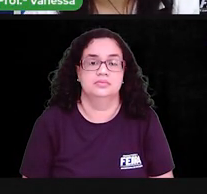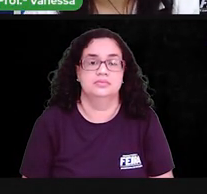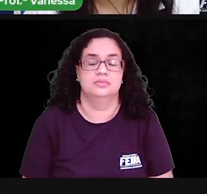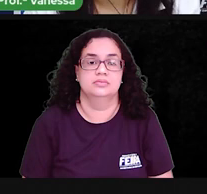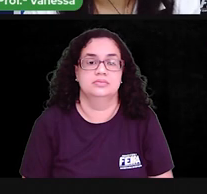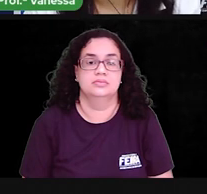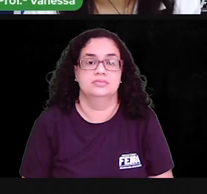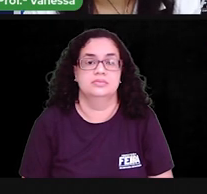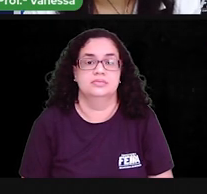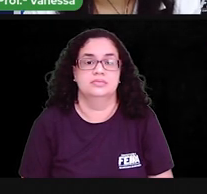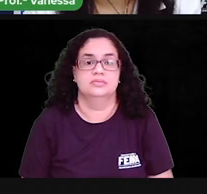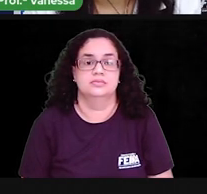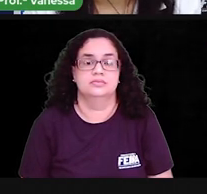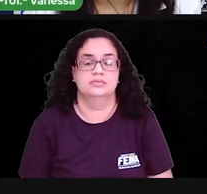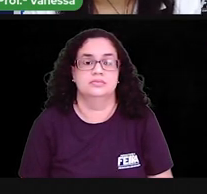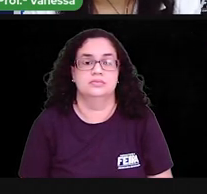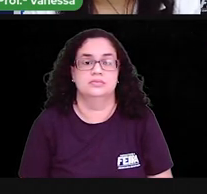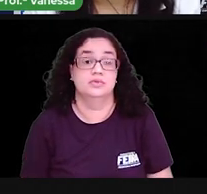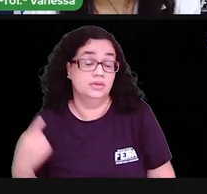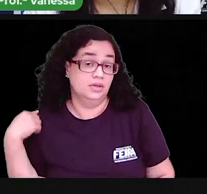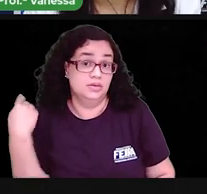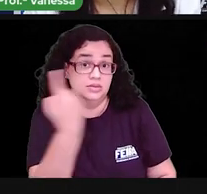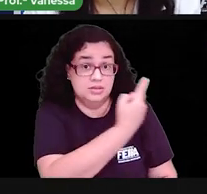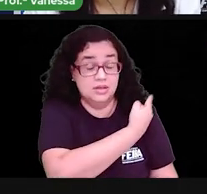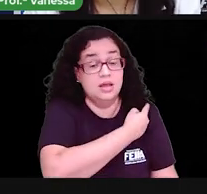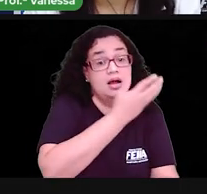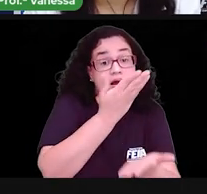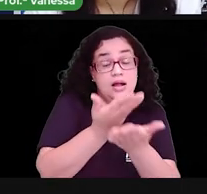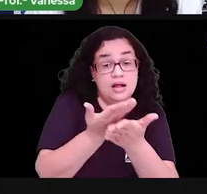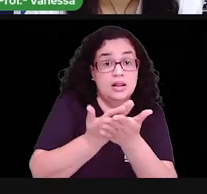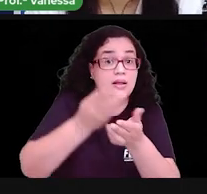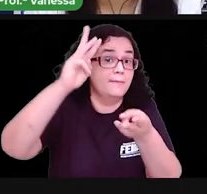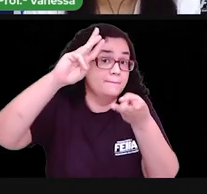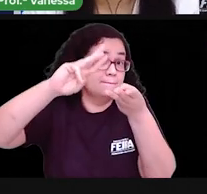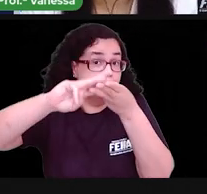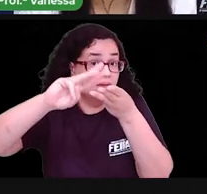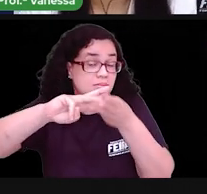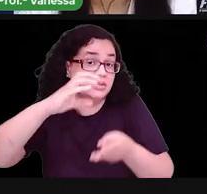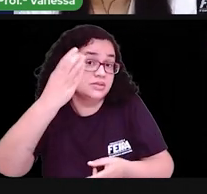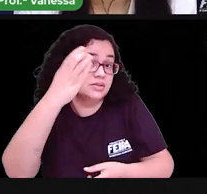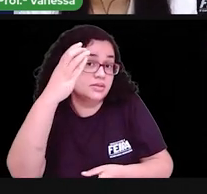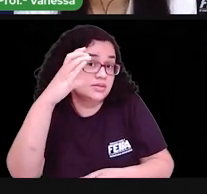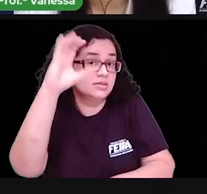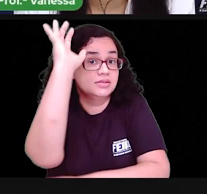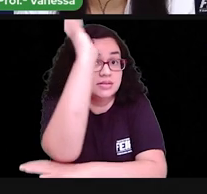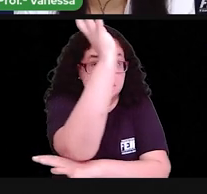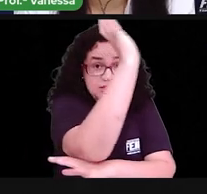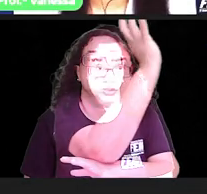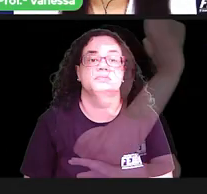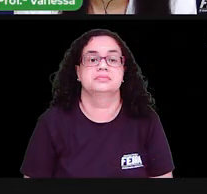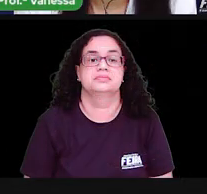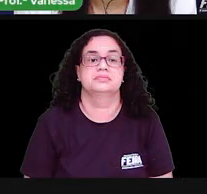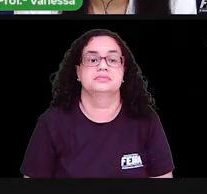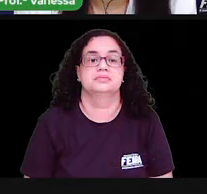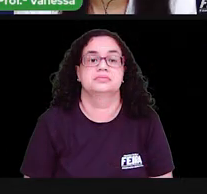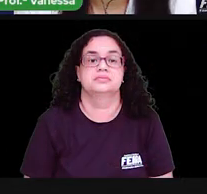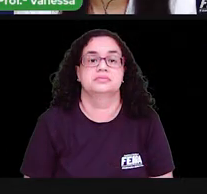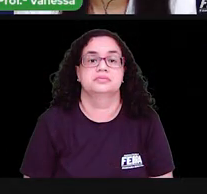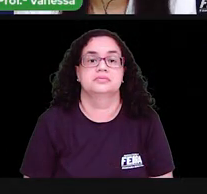E aí e a nossa aula agora é de matemática e ciências naturais